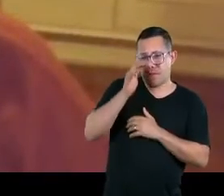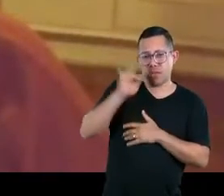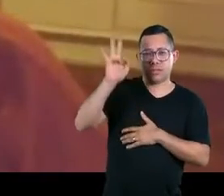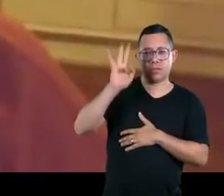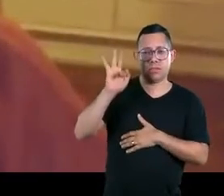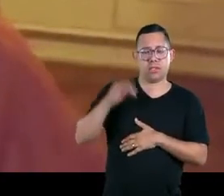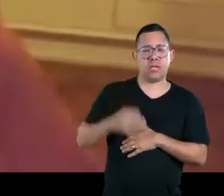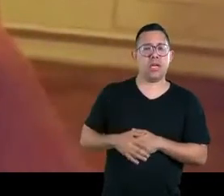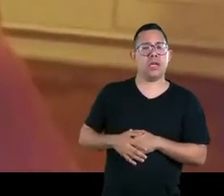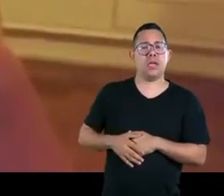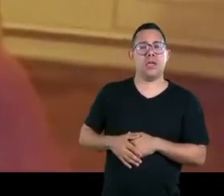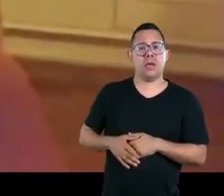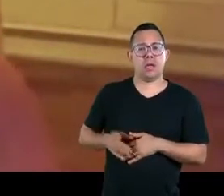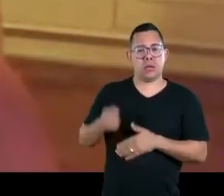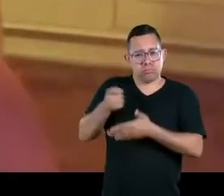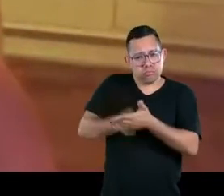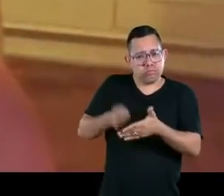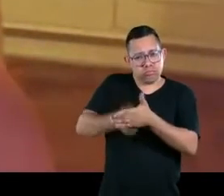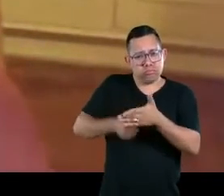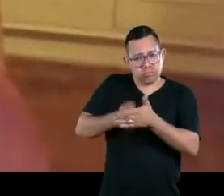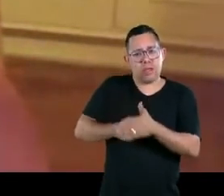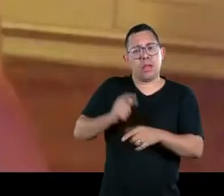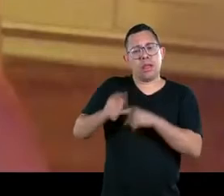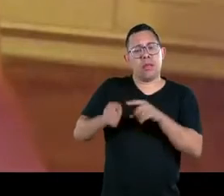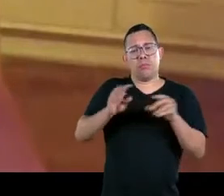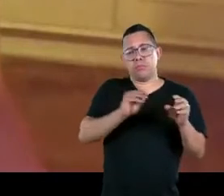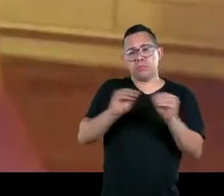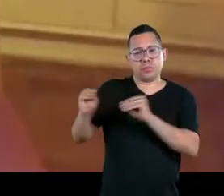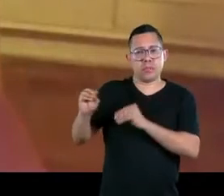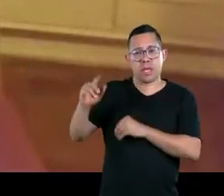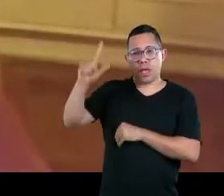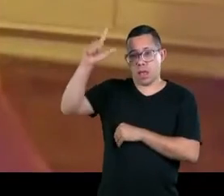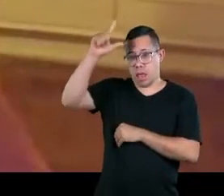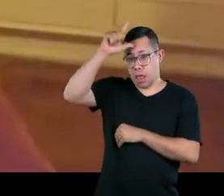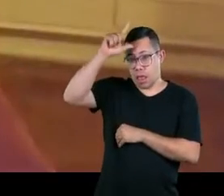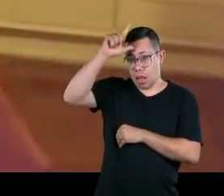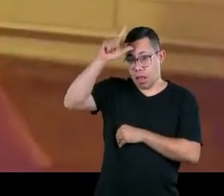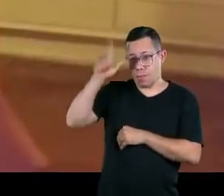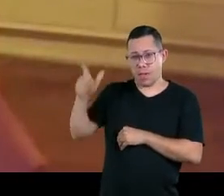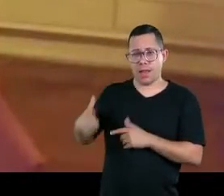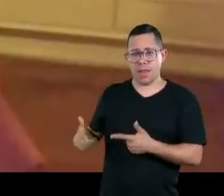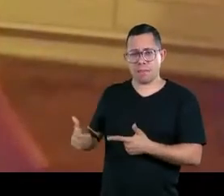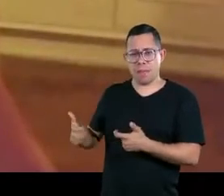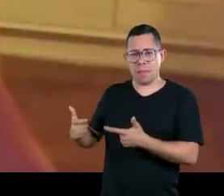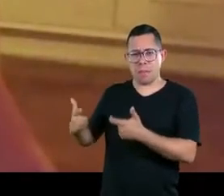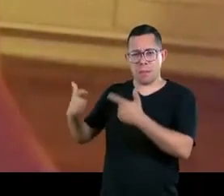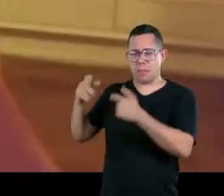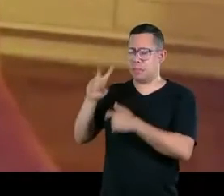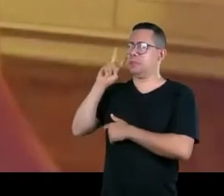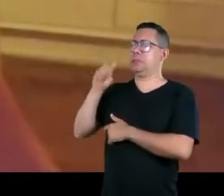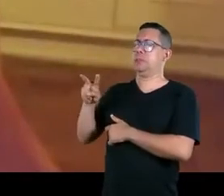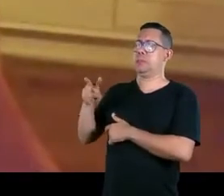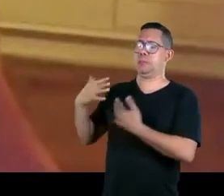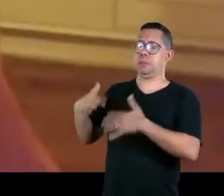ele permanece um período na Alemanha e conhece de perto os horrores da guerra. Daí, em